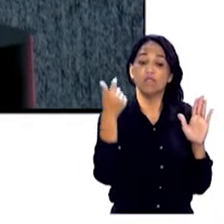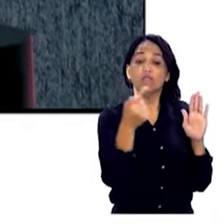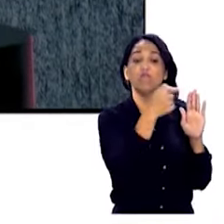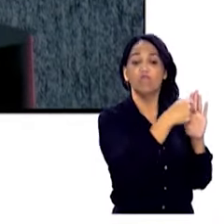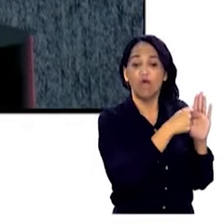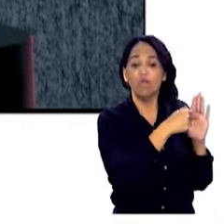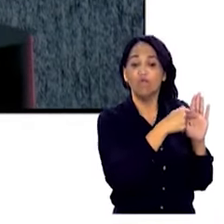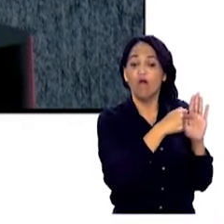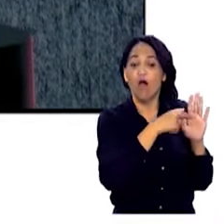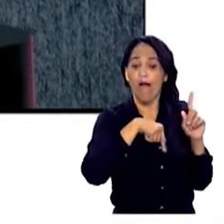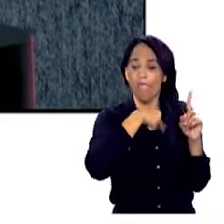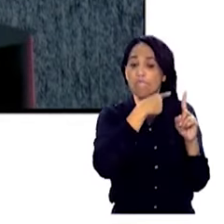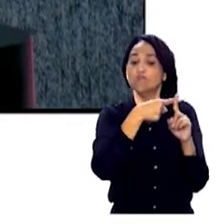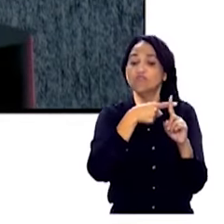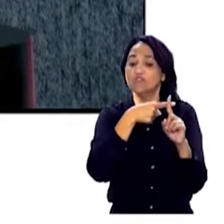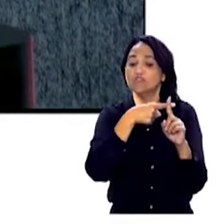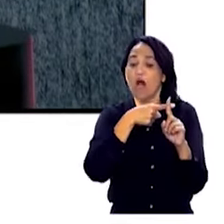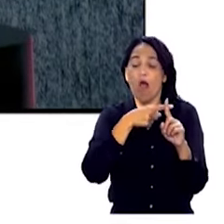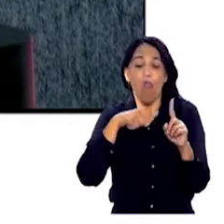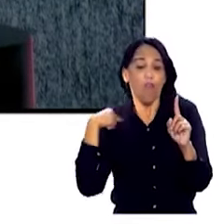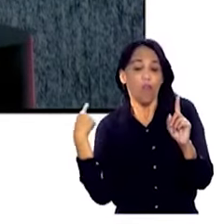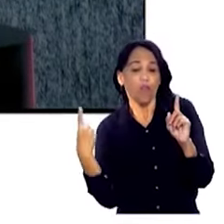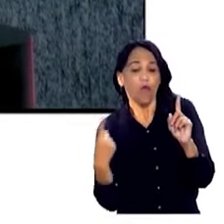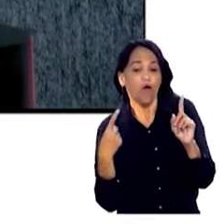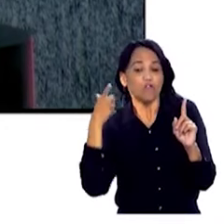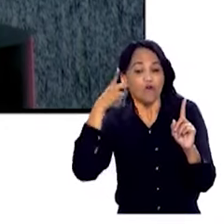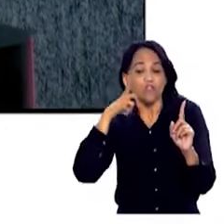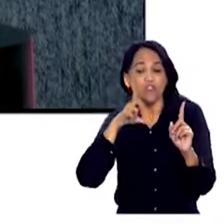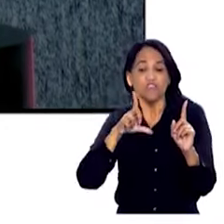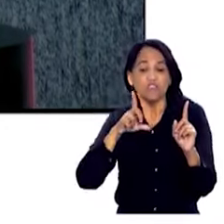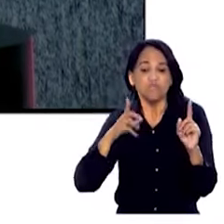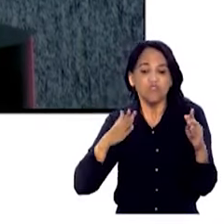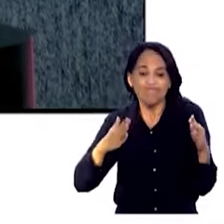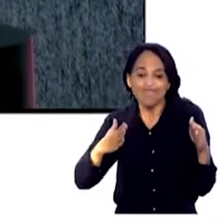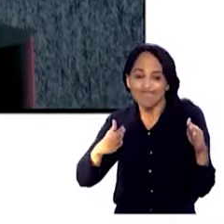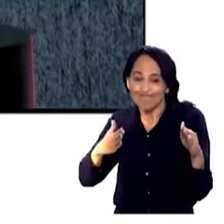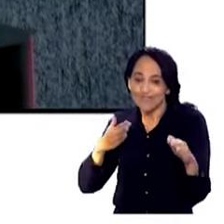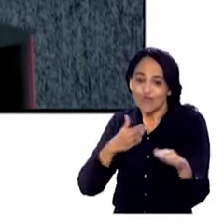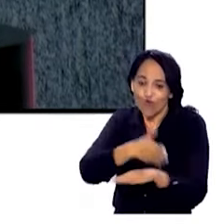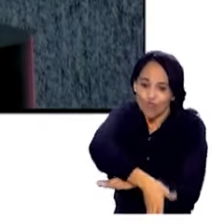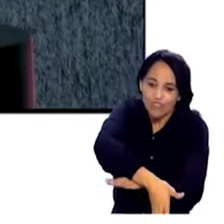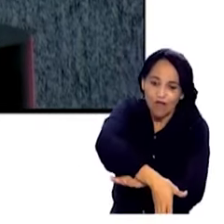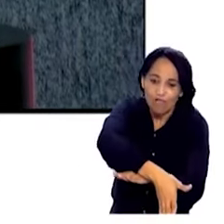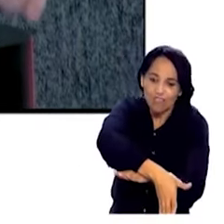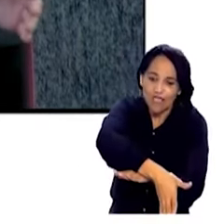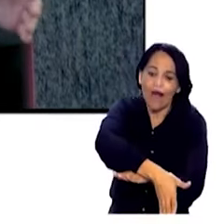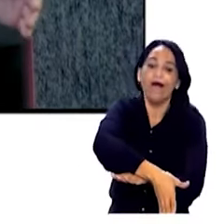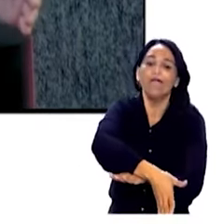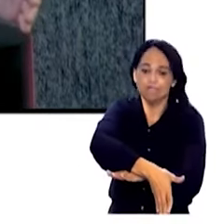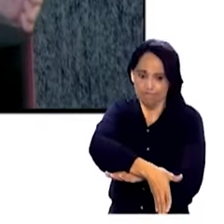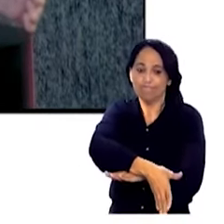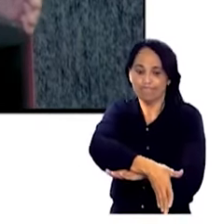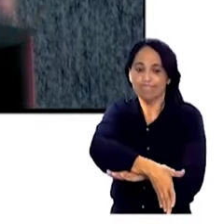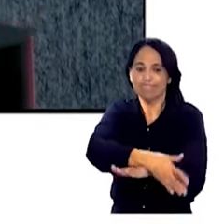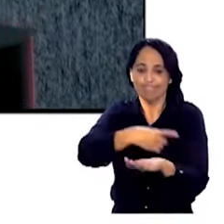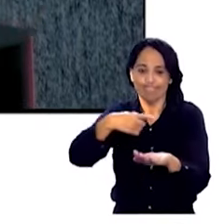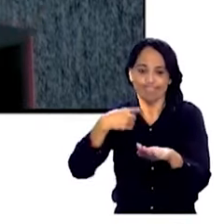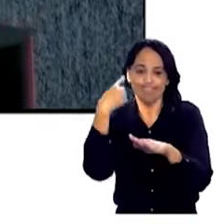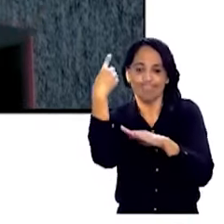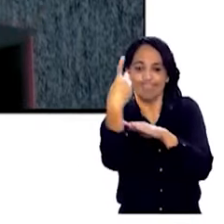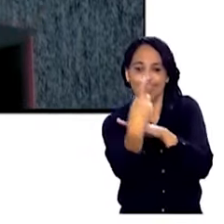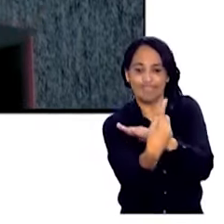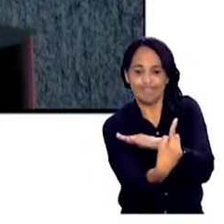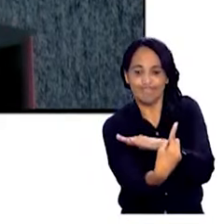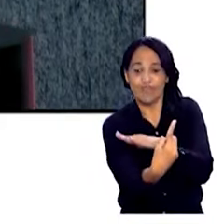positivo nós conseguimos romper nós conseguimos chegar do outro lado quando